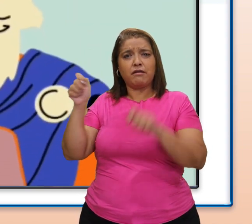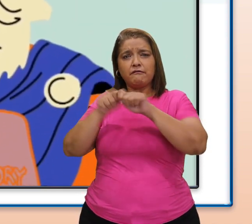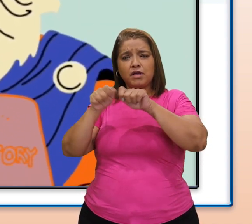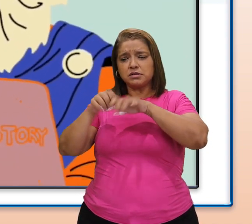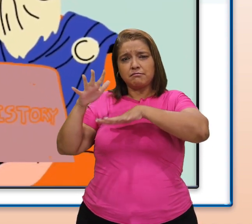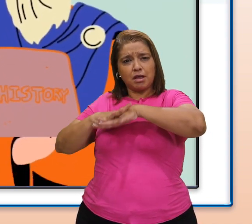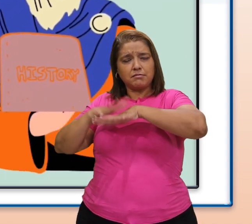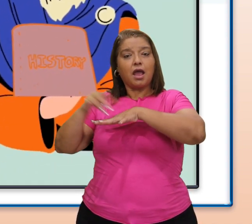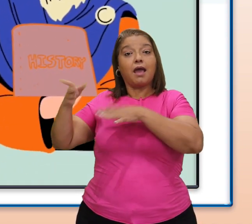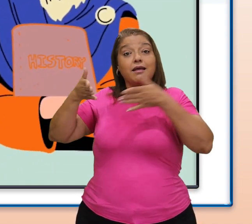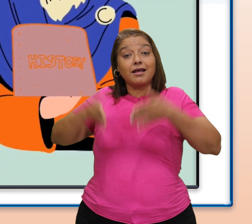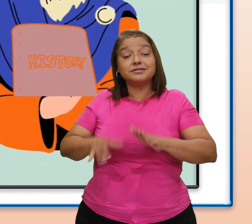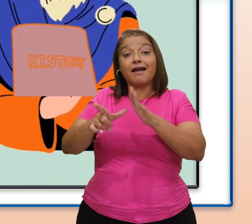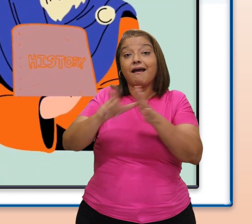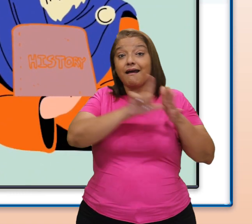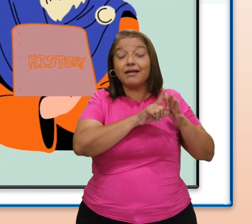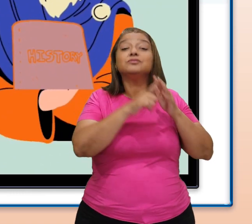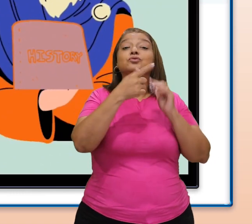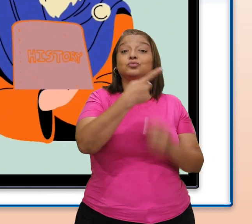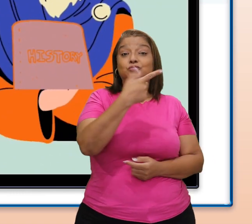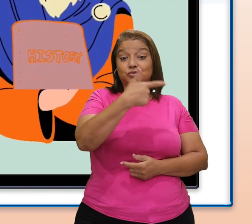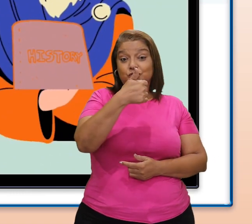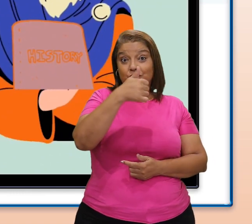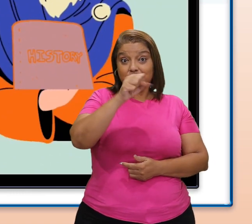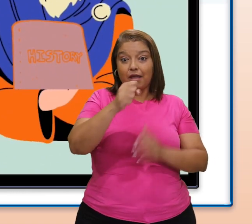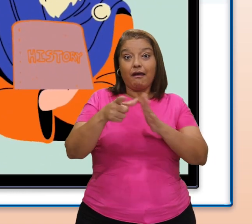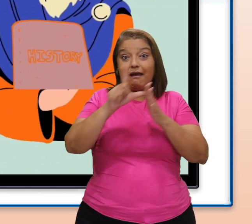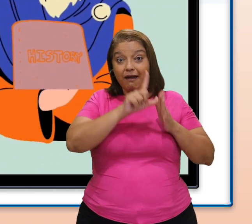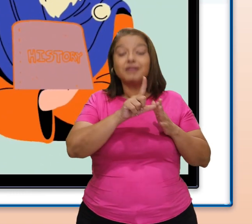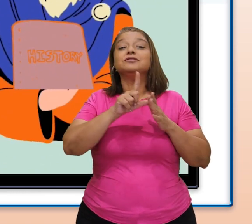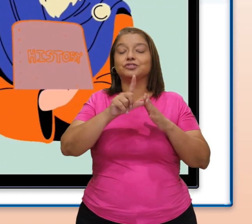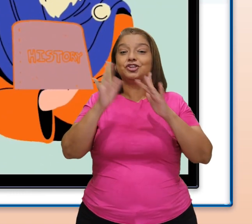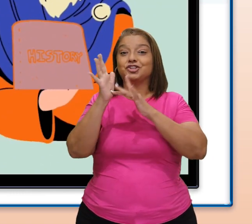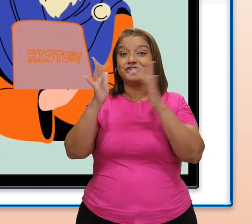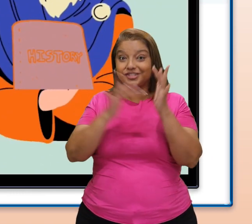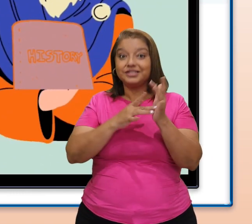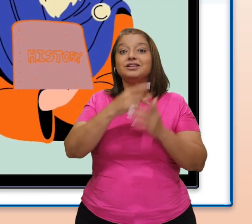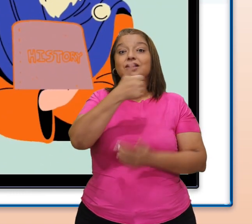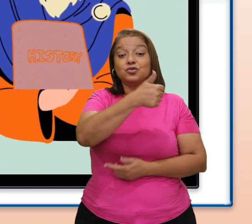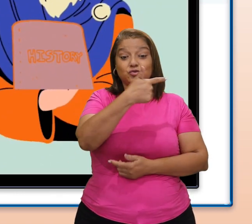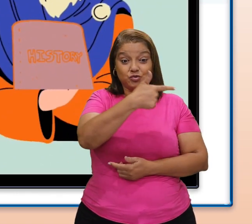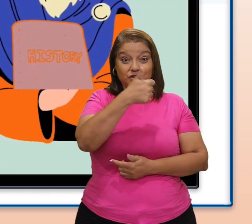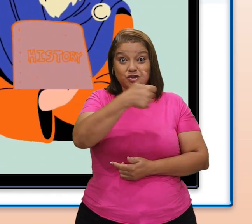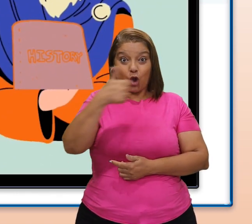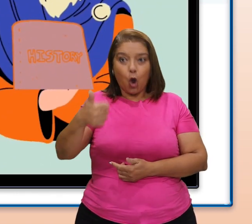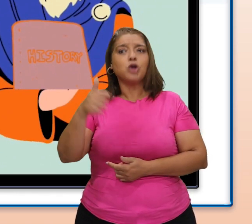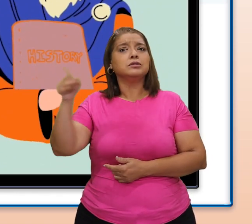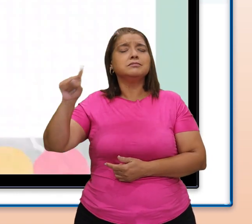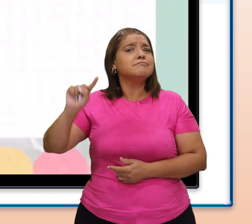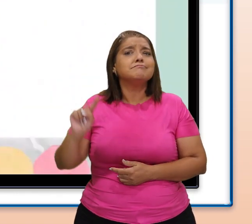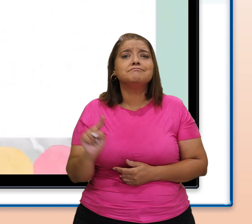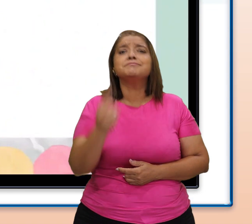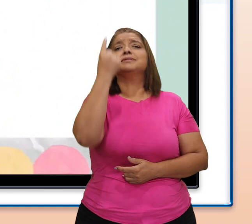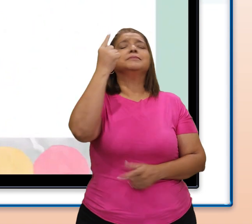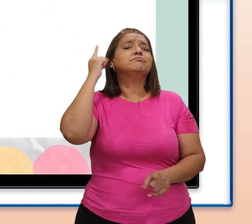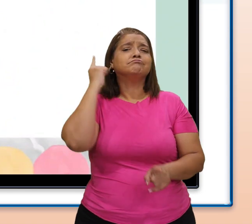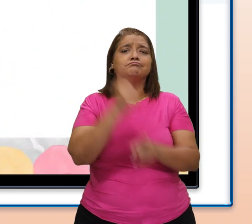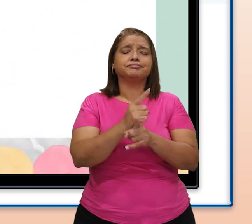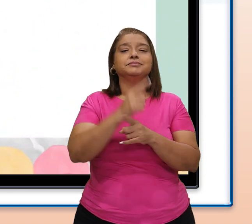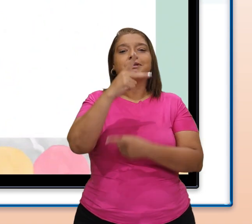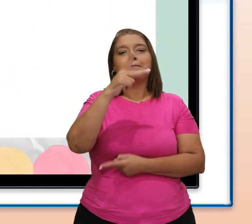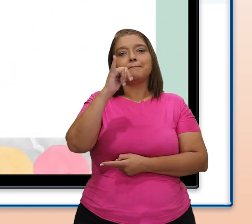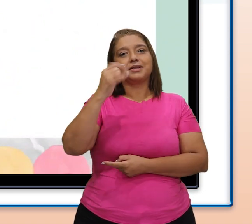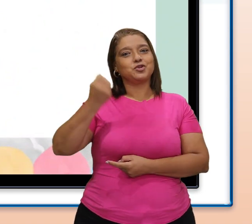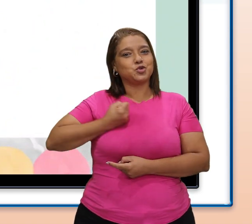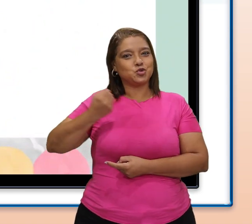280 a.C. a 211 a.C., foi o primeiro a calcular o valor de π. Como o valor de π